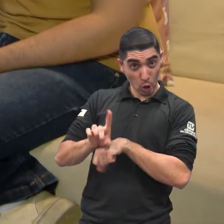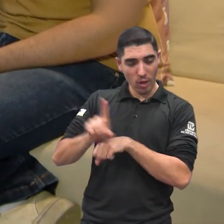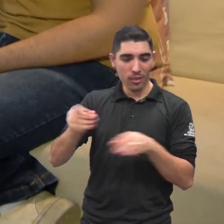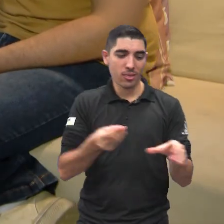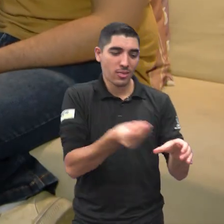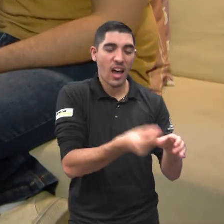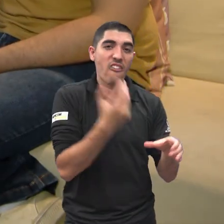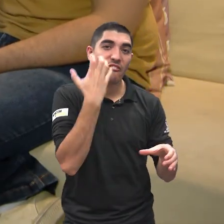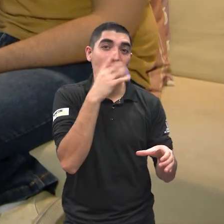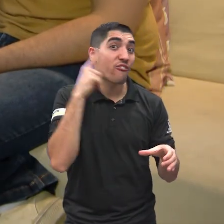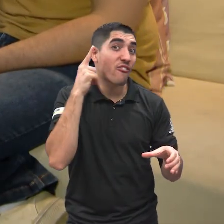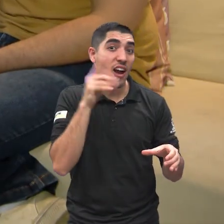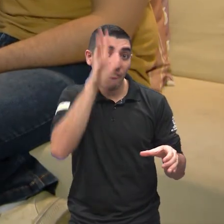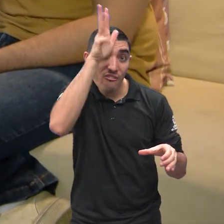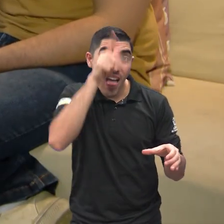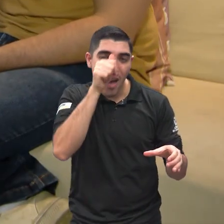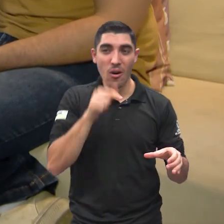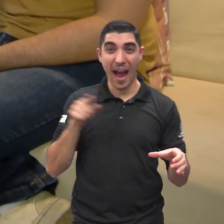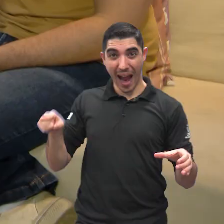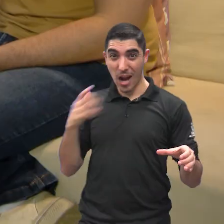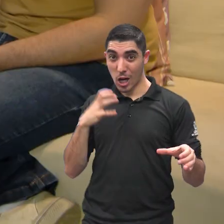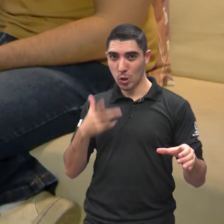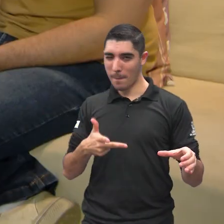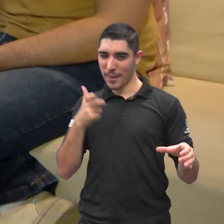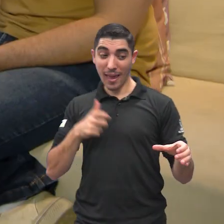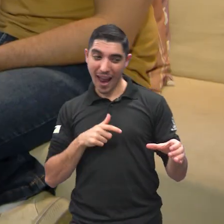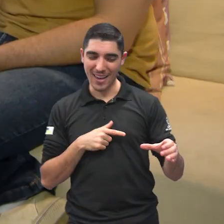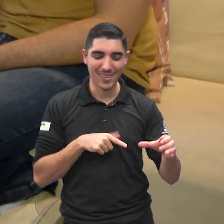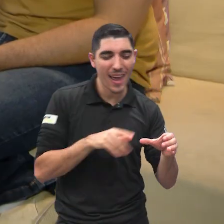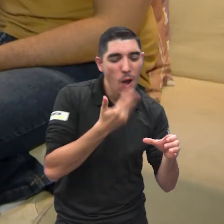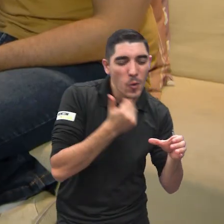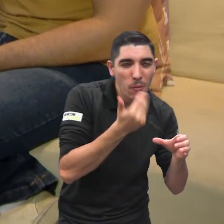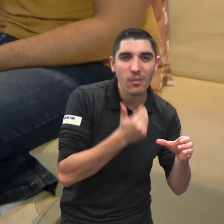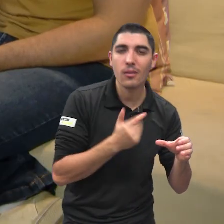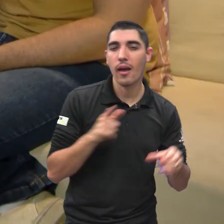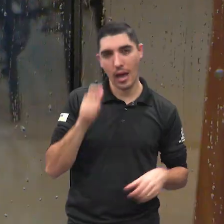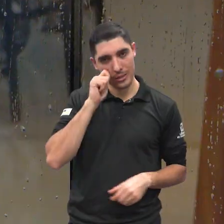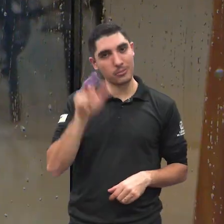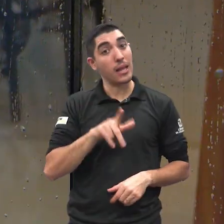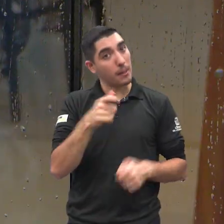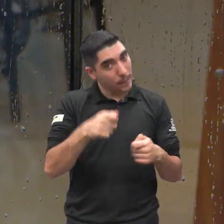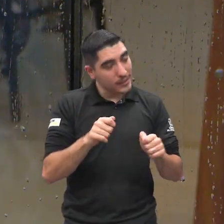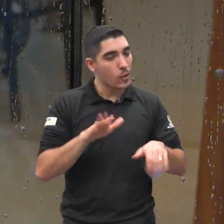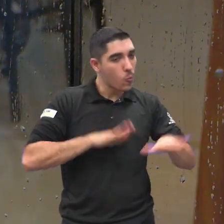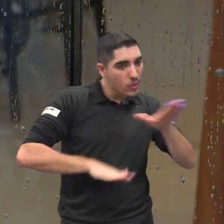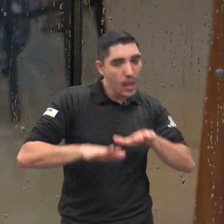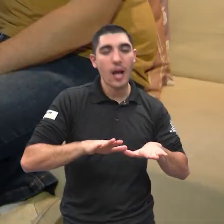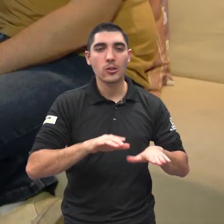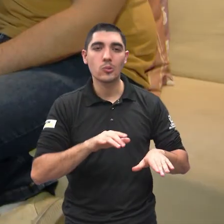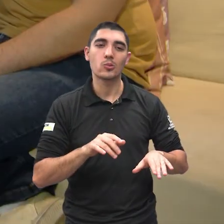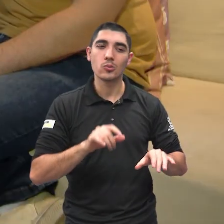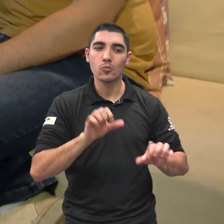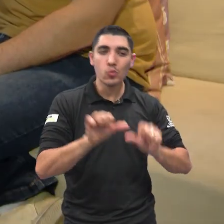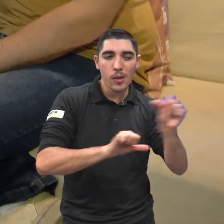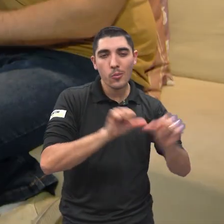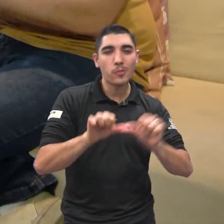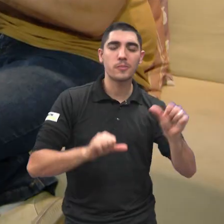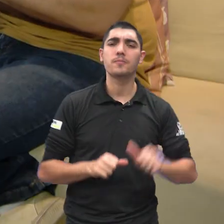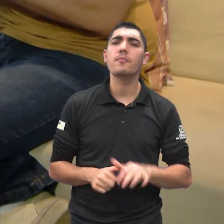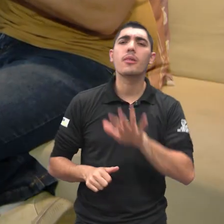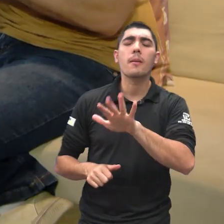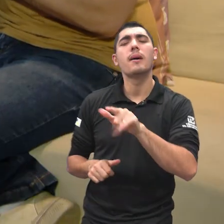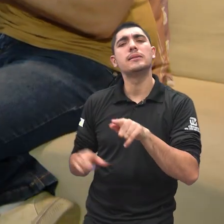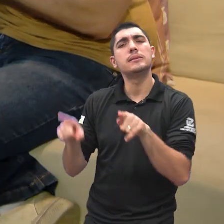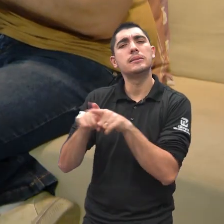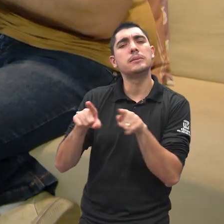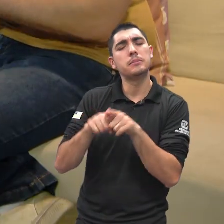franguinho, aí o cachorro vai lá porque ele sabe que ele vai ganhar o franguinho. Sempre acaba que fica essa disputa. Sim. Agora, doutora, outra